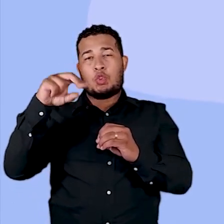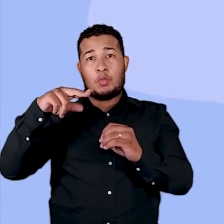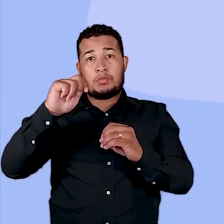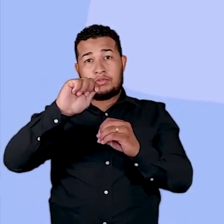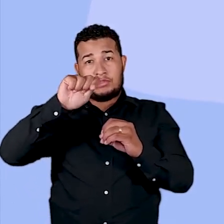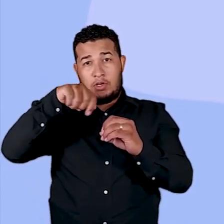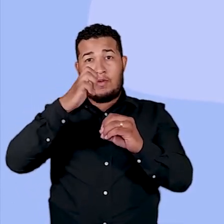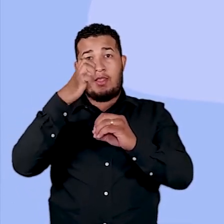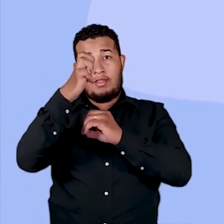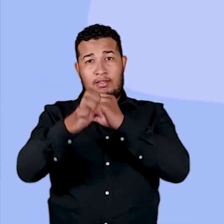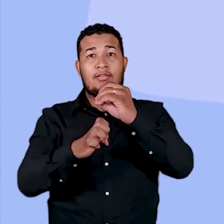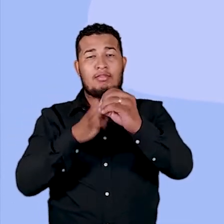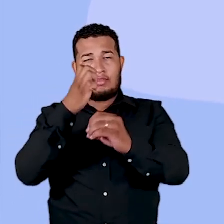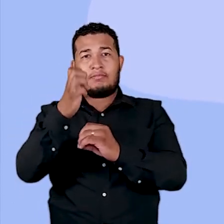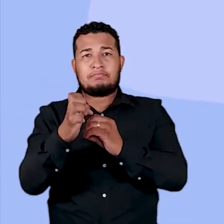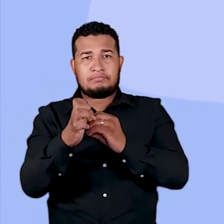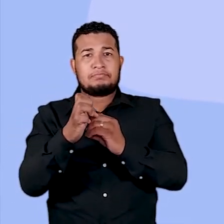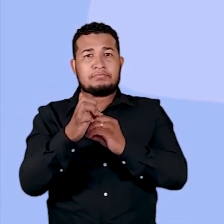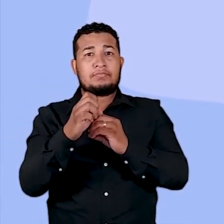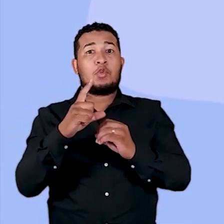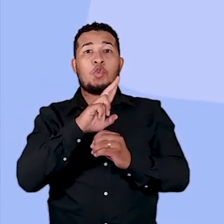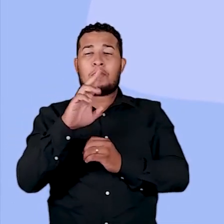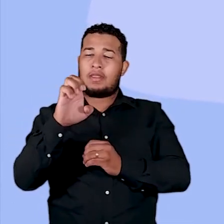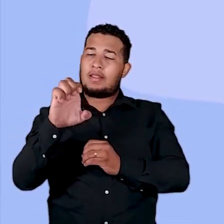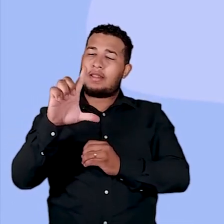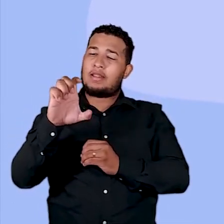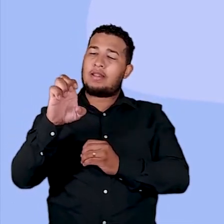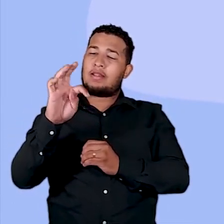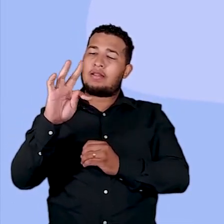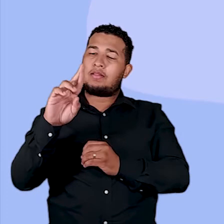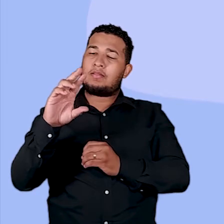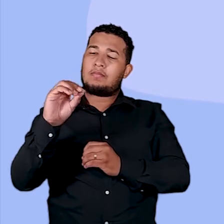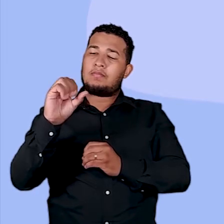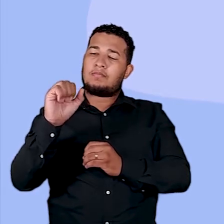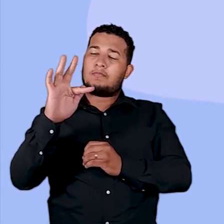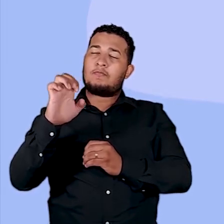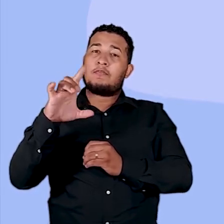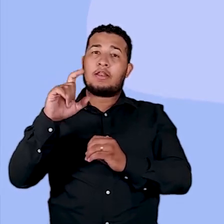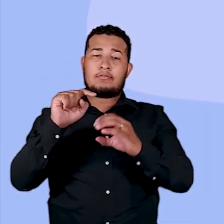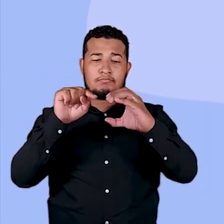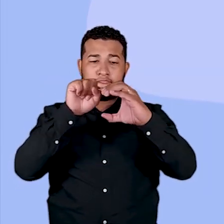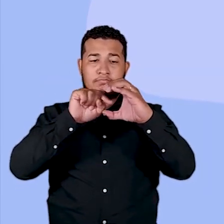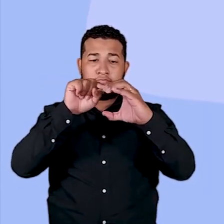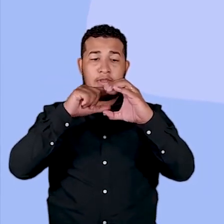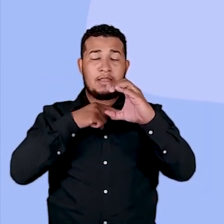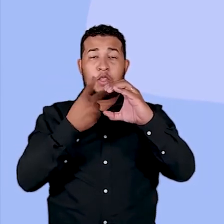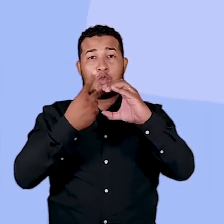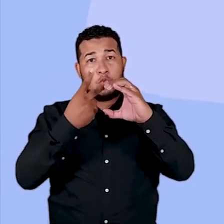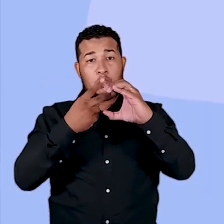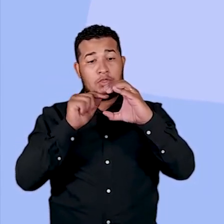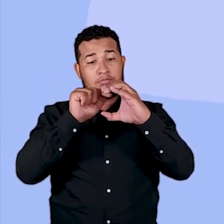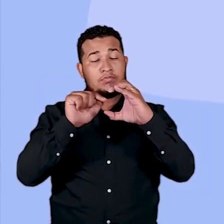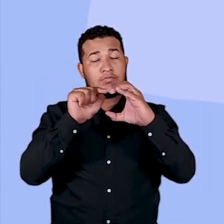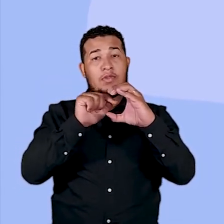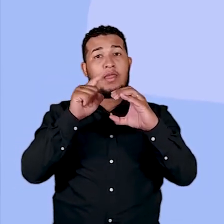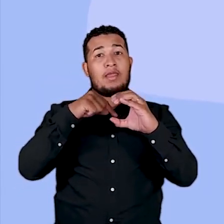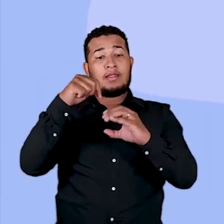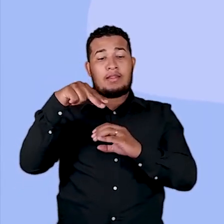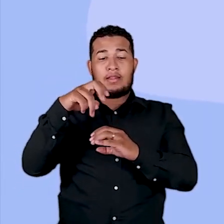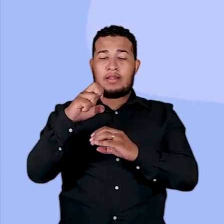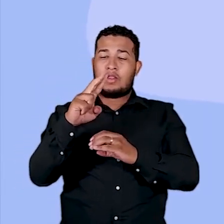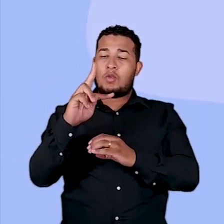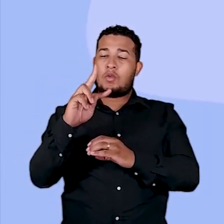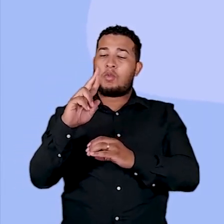elétron. Ele fica girando em volta aí, que a gente chama de eletrosfera. No nosso núcleo, a gente tem duas partículas. A gente vai falar que é